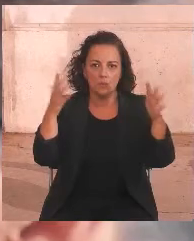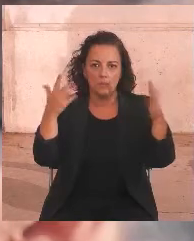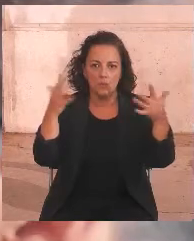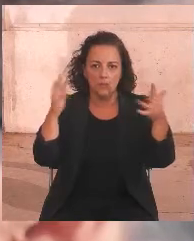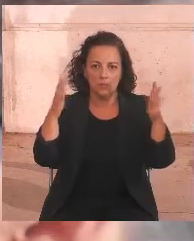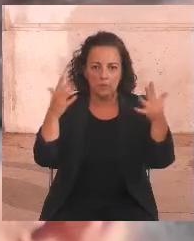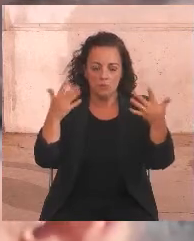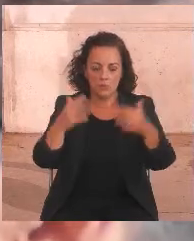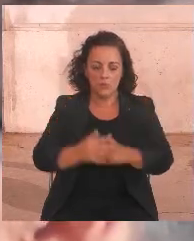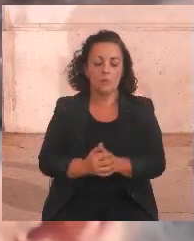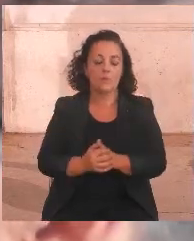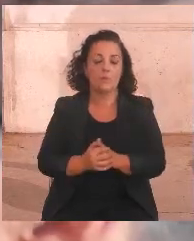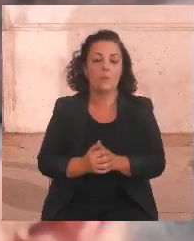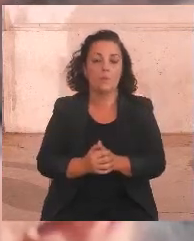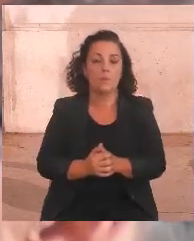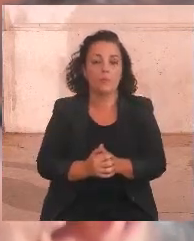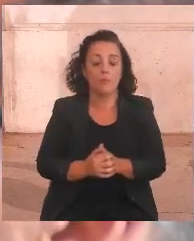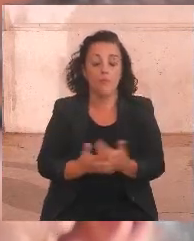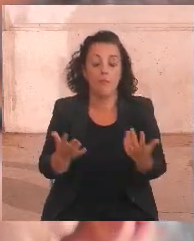Enquanto